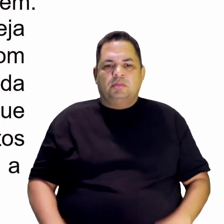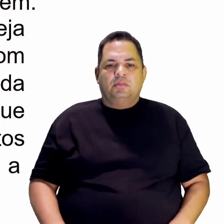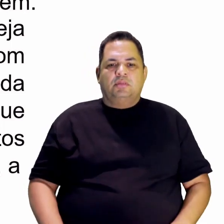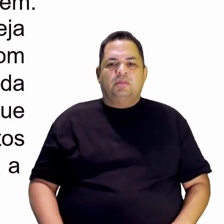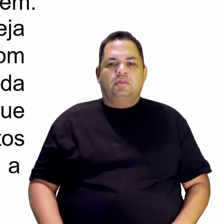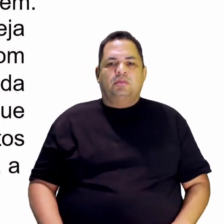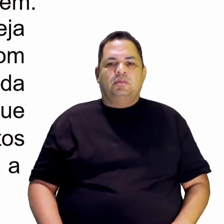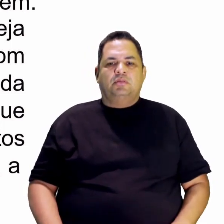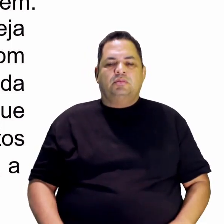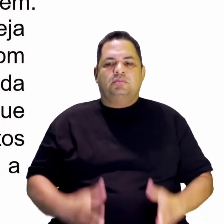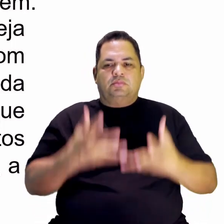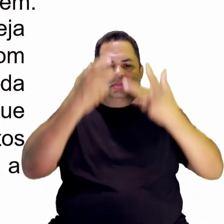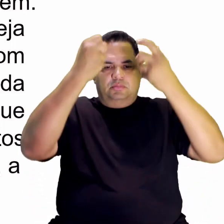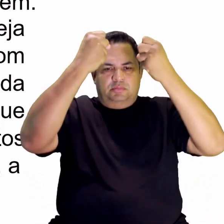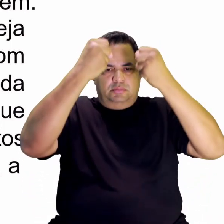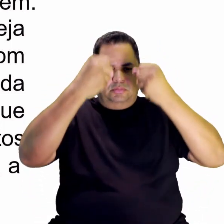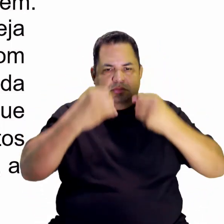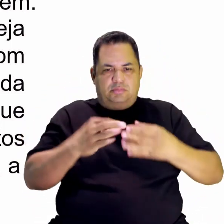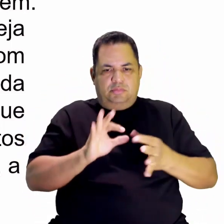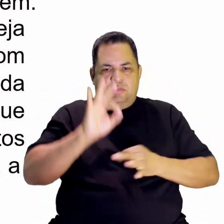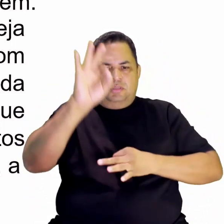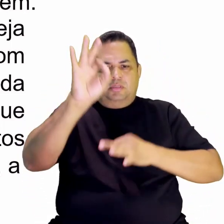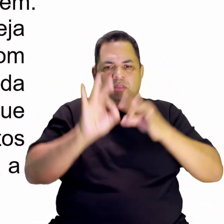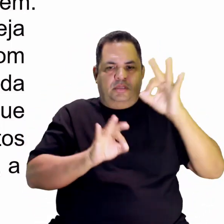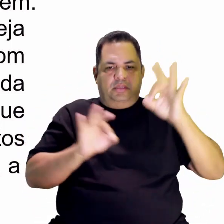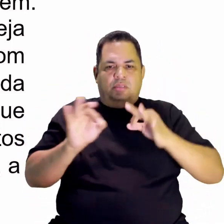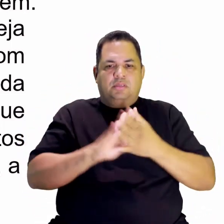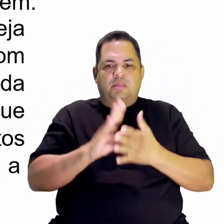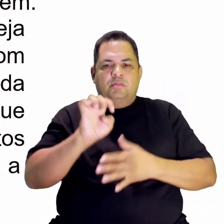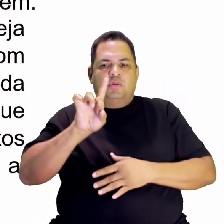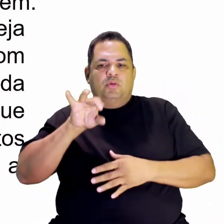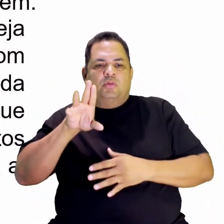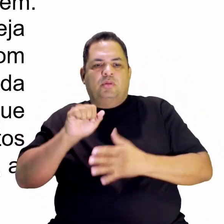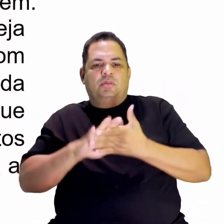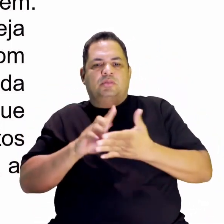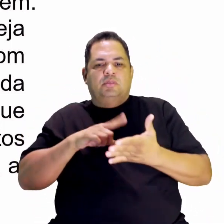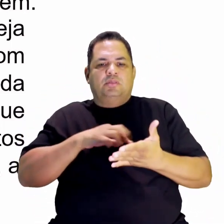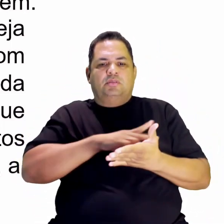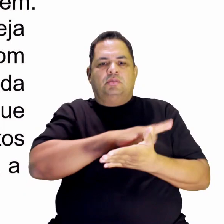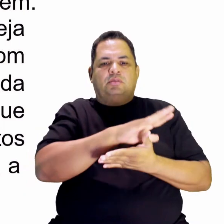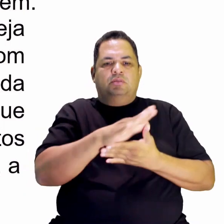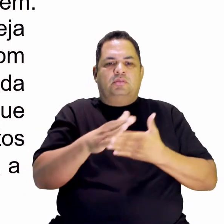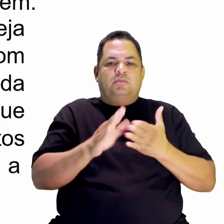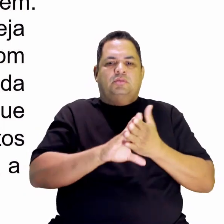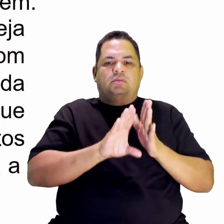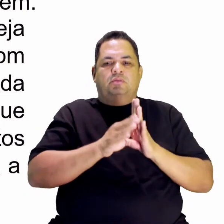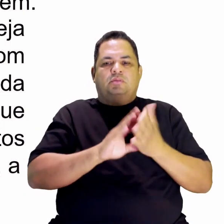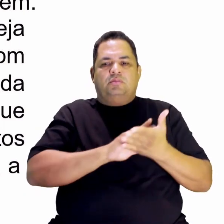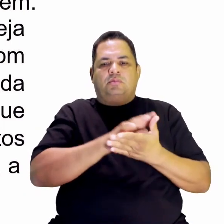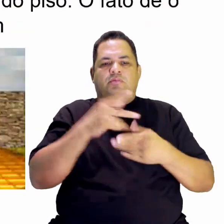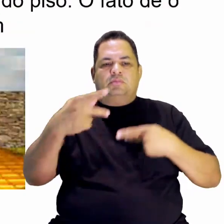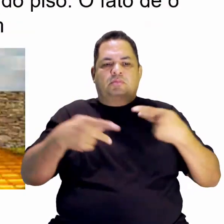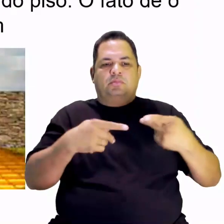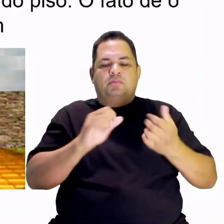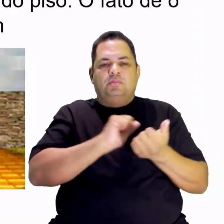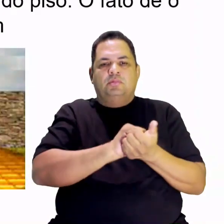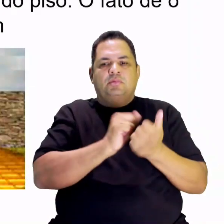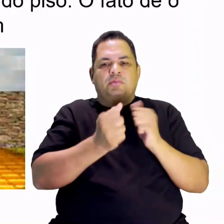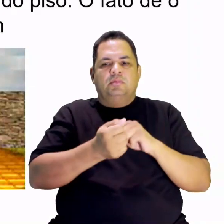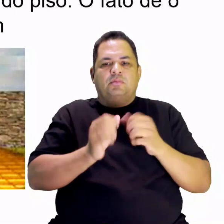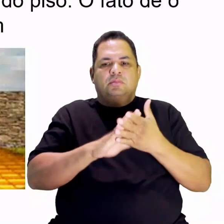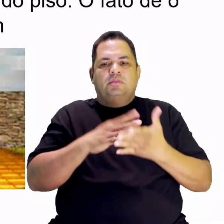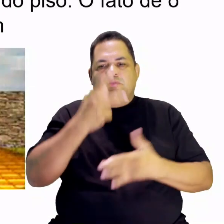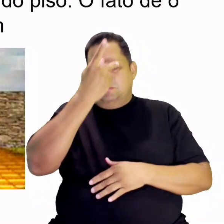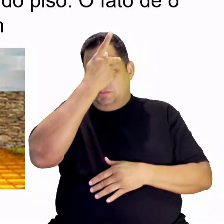pé. Explica o arquiteto Bruno Moraes, que tem em seu currículo diversos projetos adaptados para esse público. Para o arquiteto,